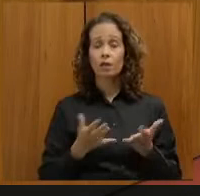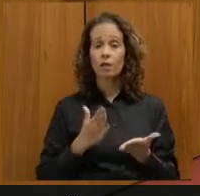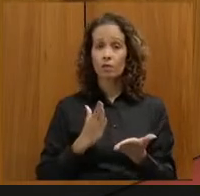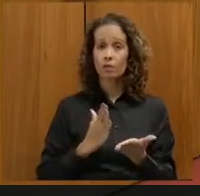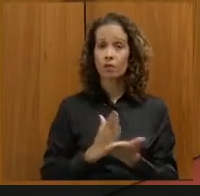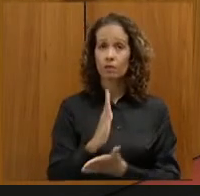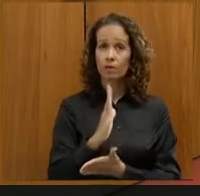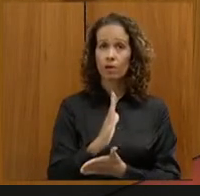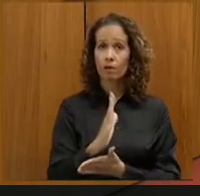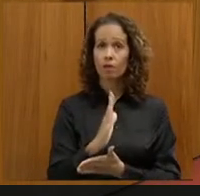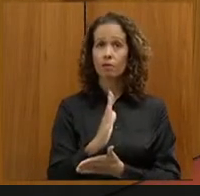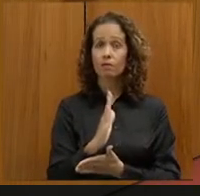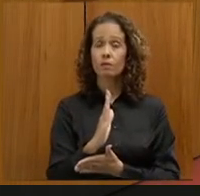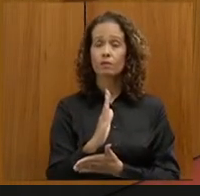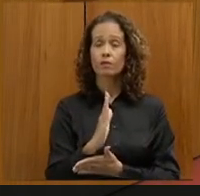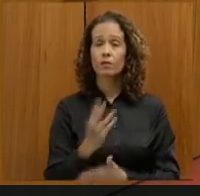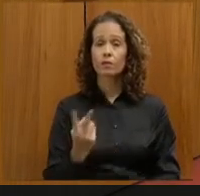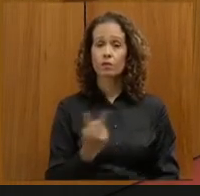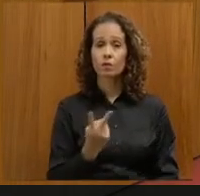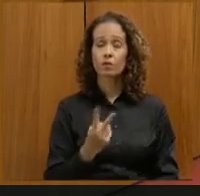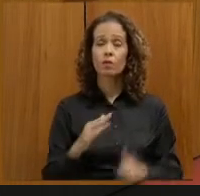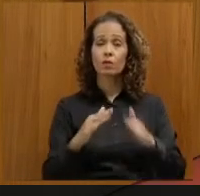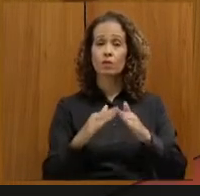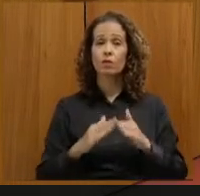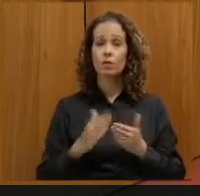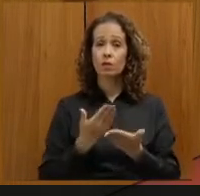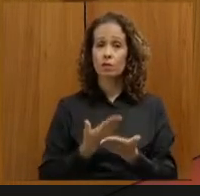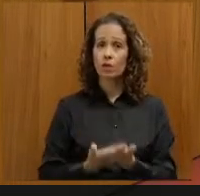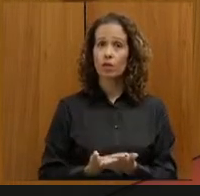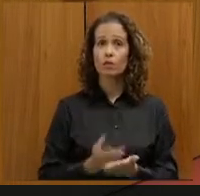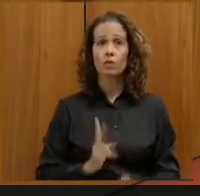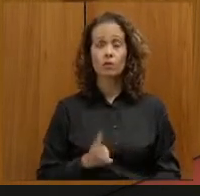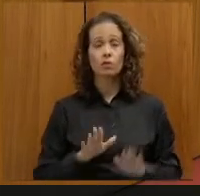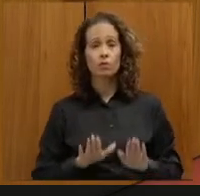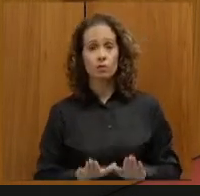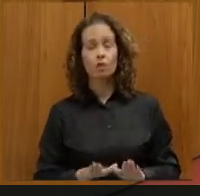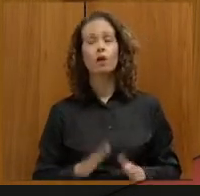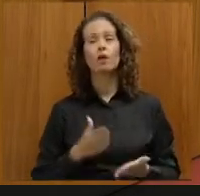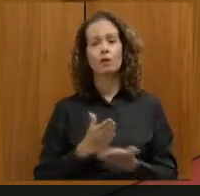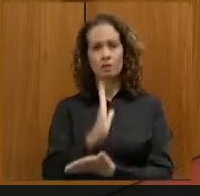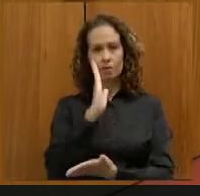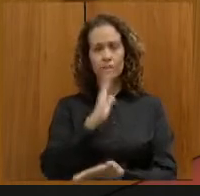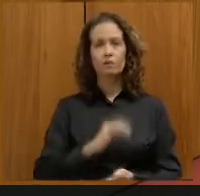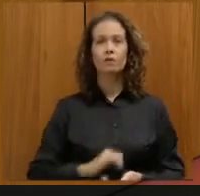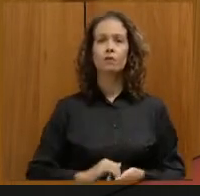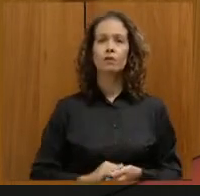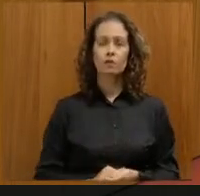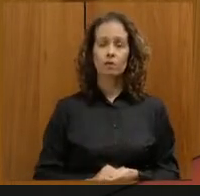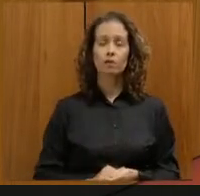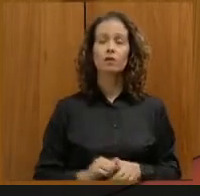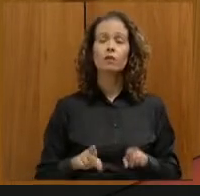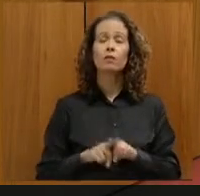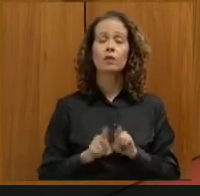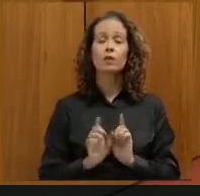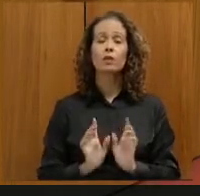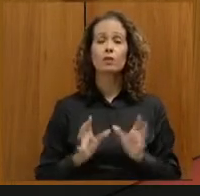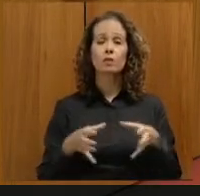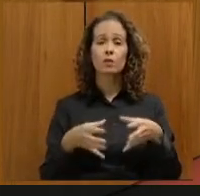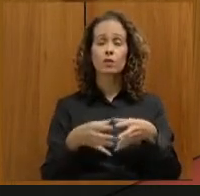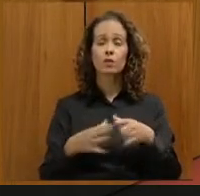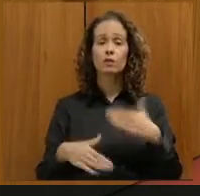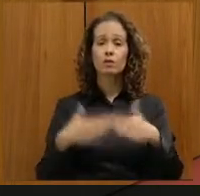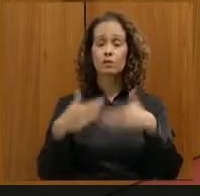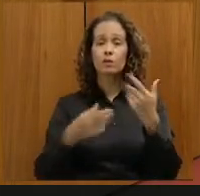aprovar o os dois requerimentos permaneçam como se encontram aprovado EA comissão de desenvolvimento